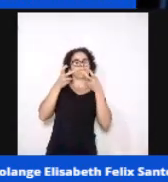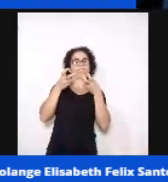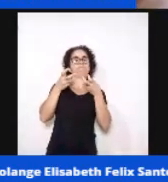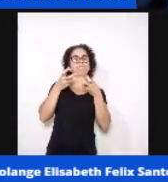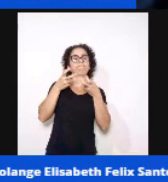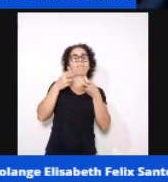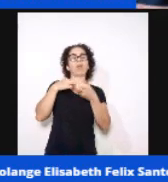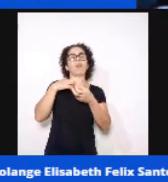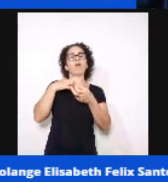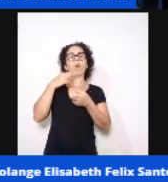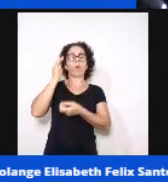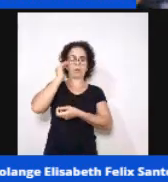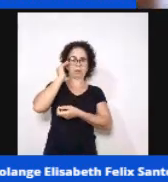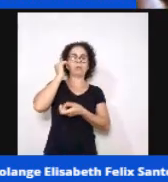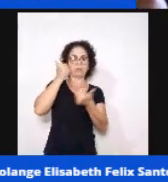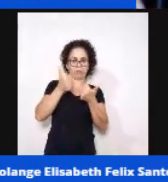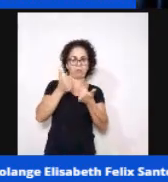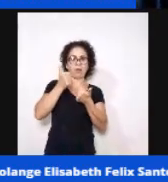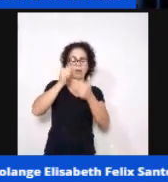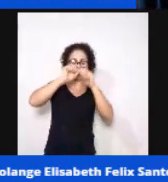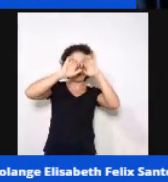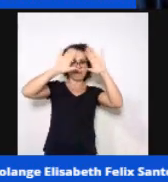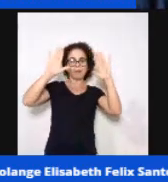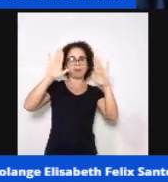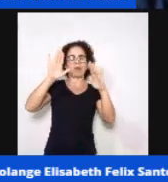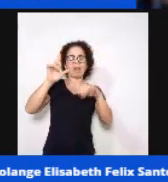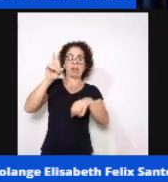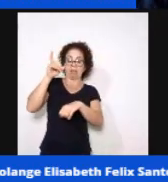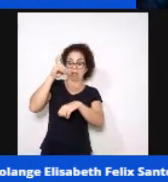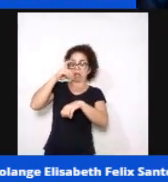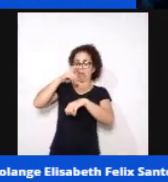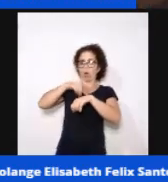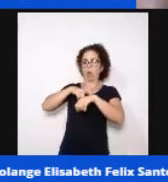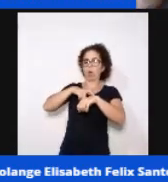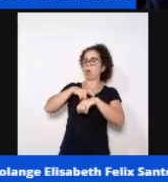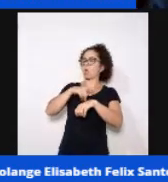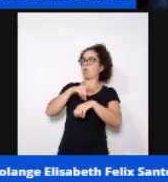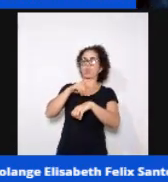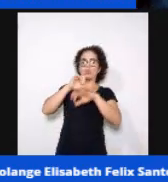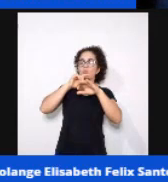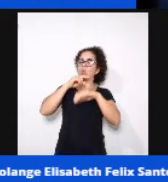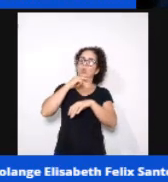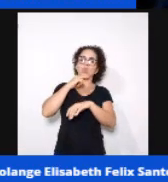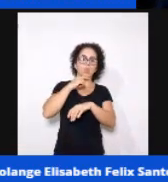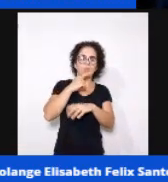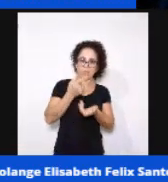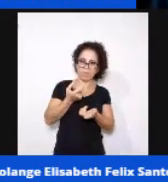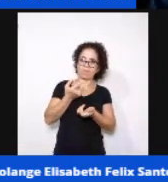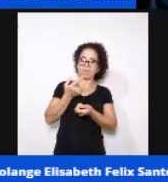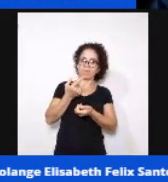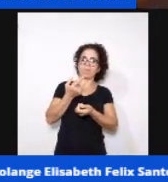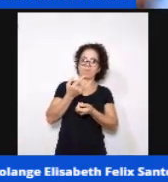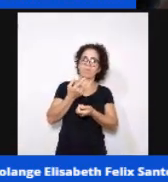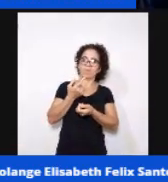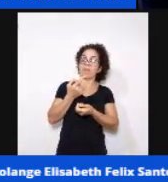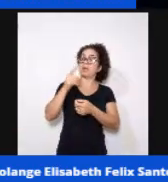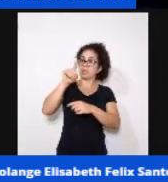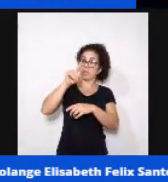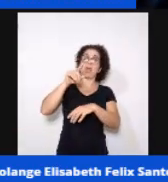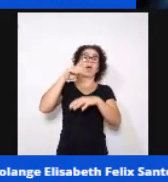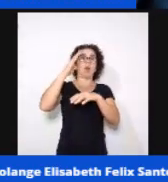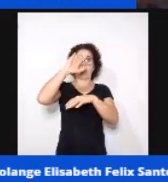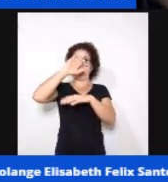disso. Hoje, claro que na hora a gente não consegue identificar, mas se você acredita também em religião, em um Deus para você,